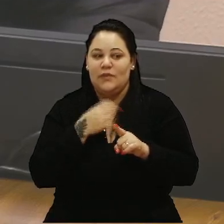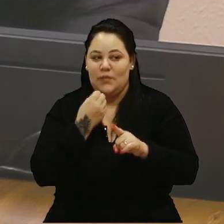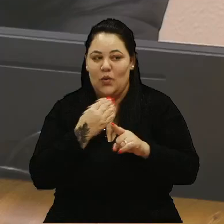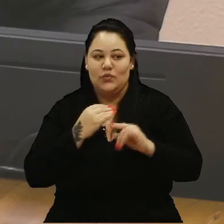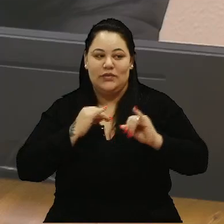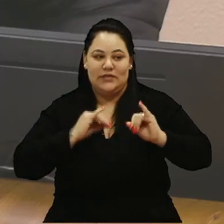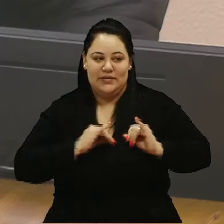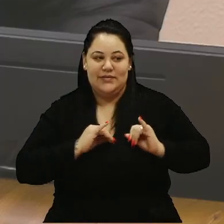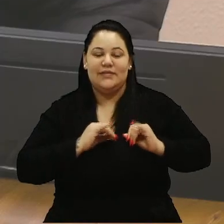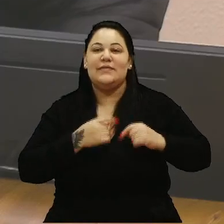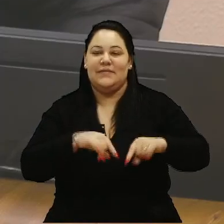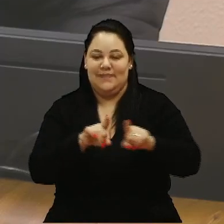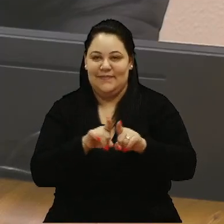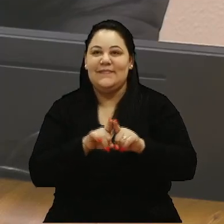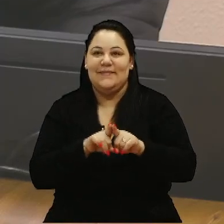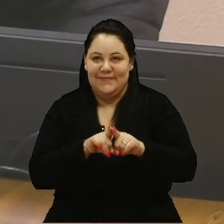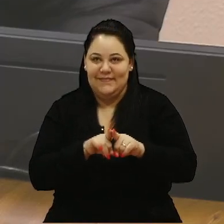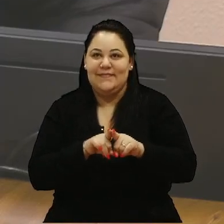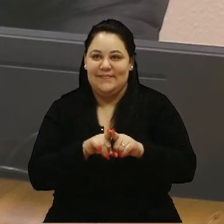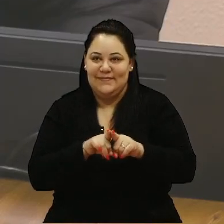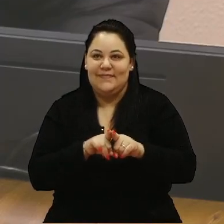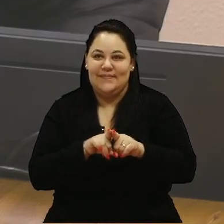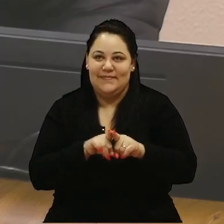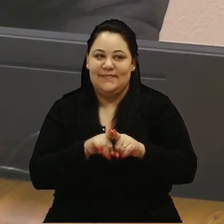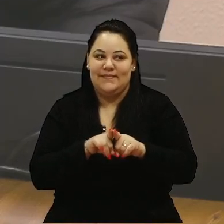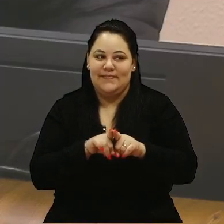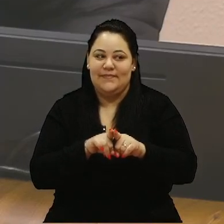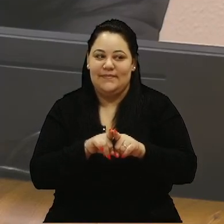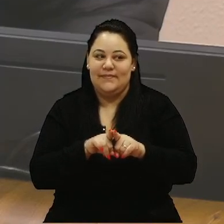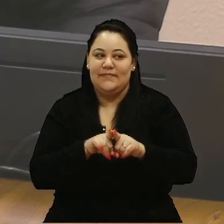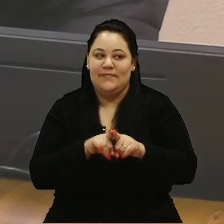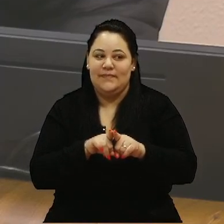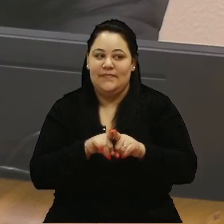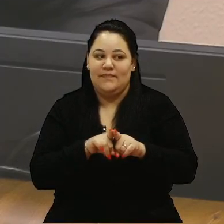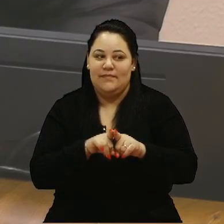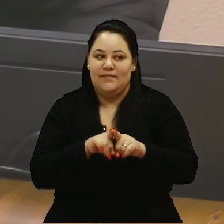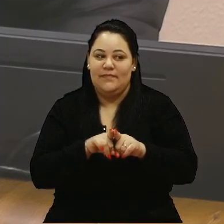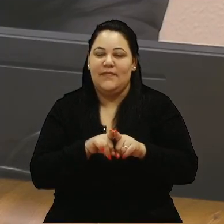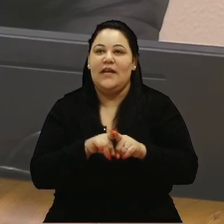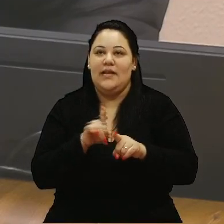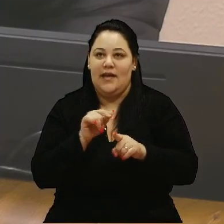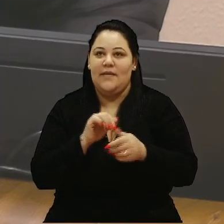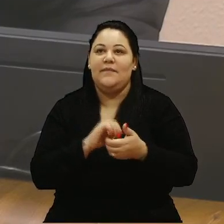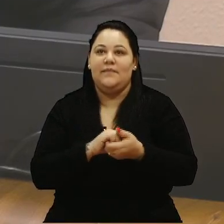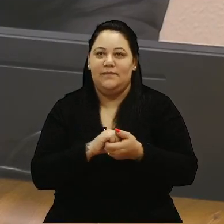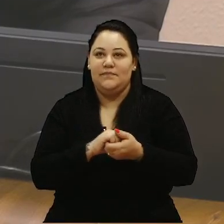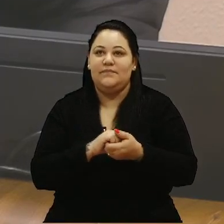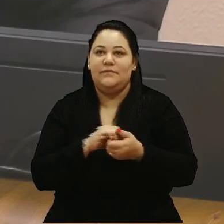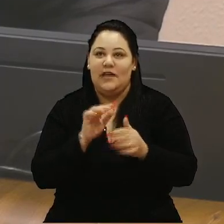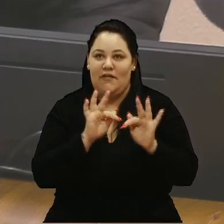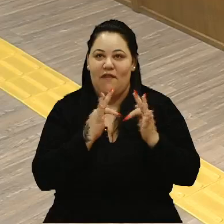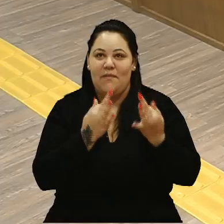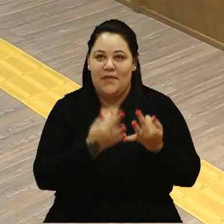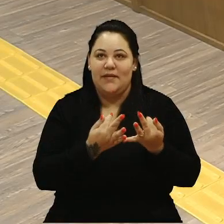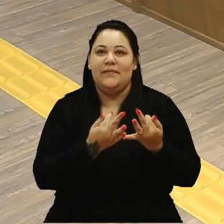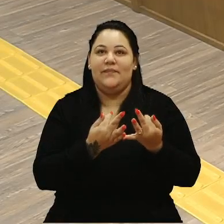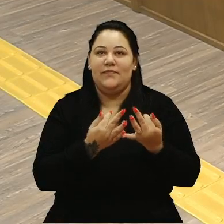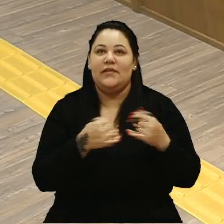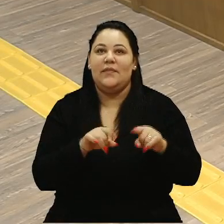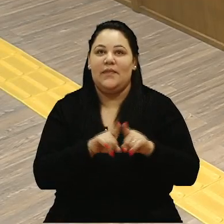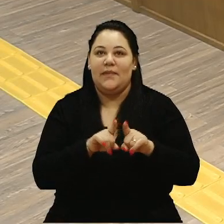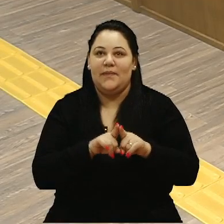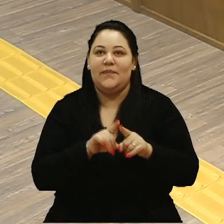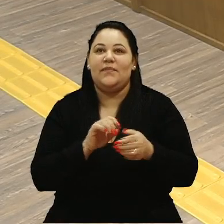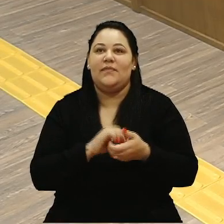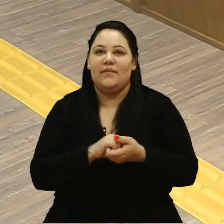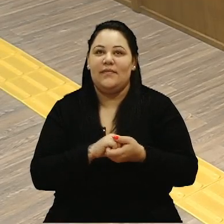se é isso que vai fazer nesses dias, né? Mas que faça aí usando bem o seu tempo conjunto da sua família. Obrigado pela gentileza do senhor, tenho